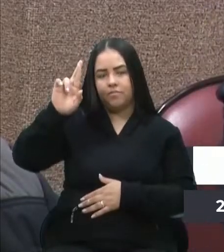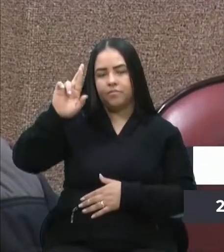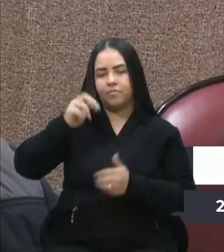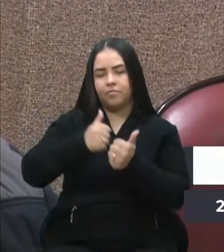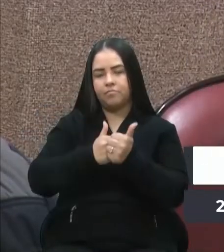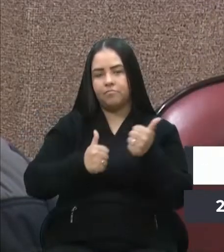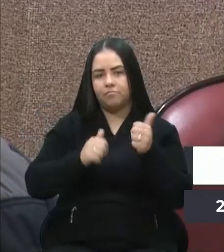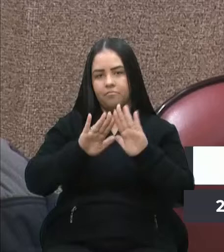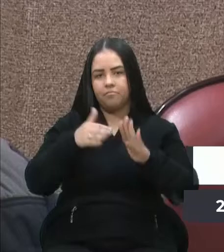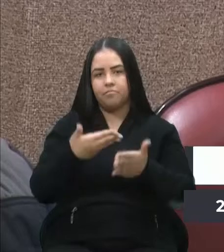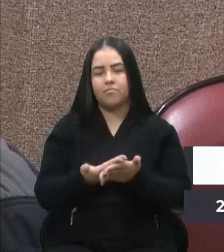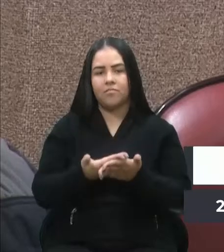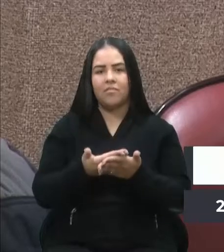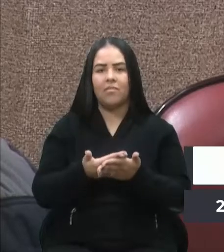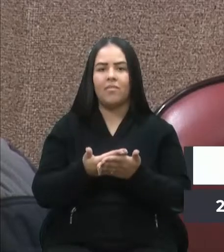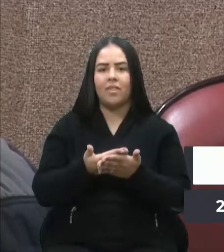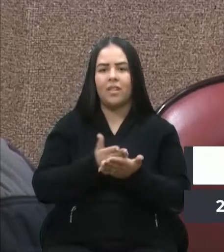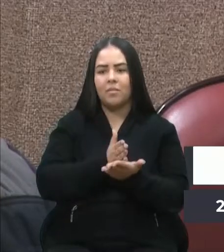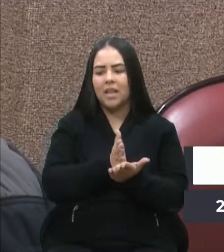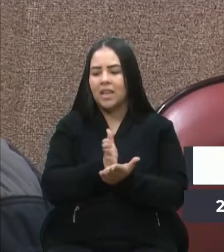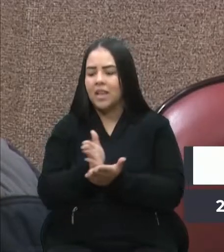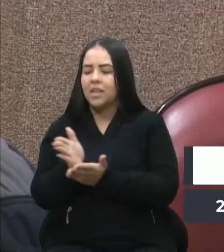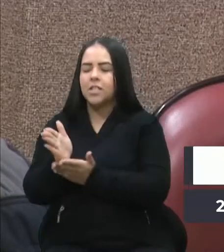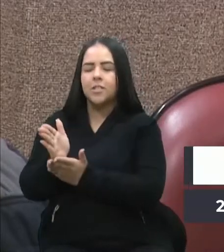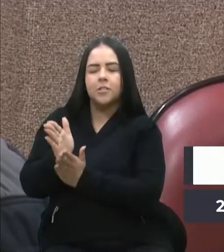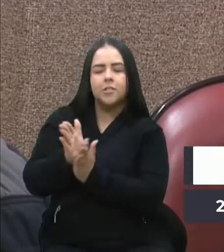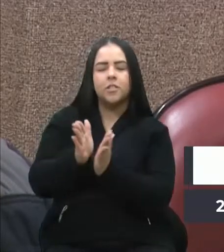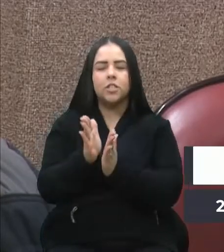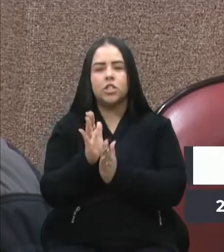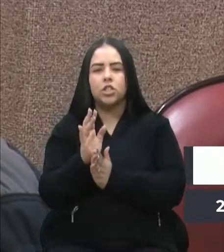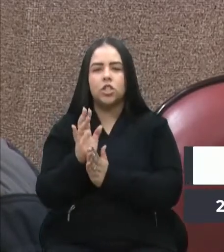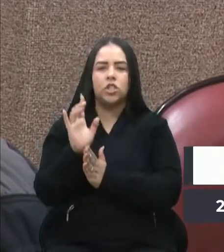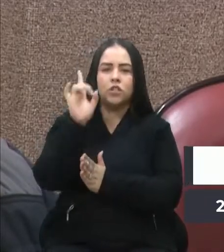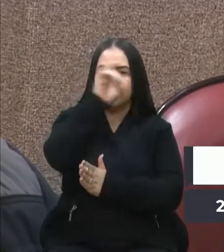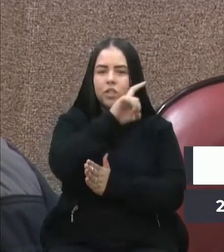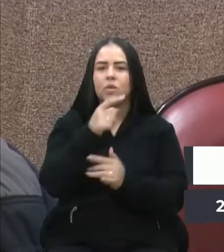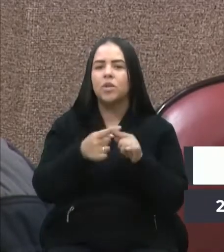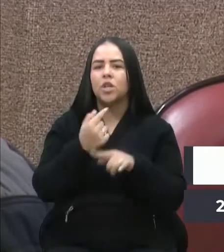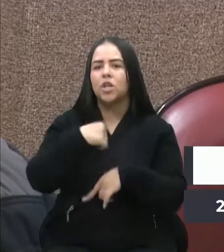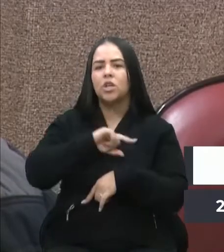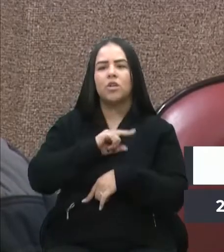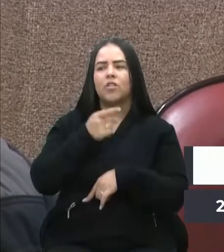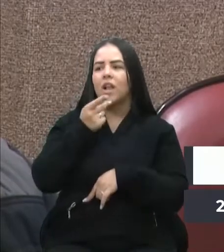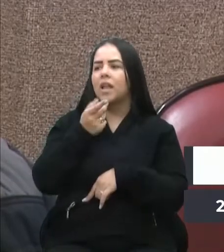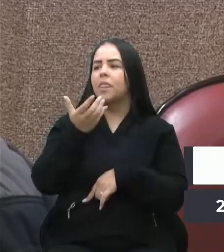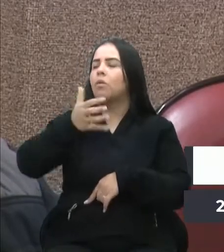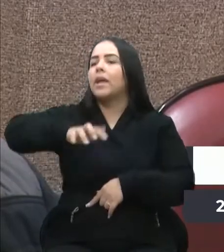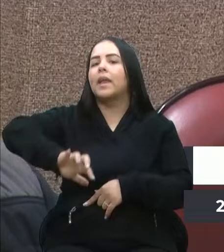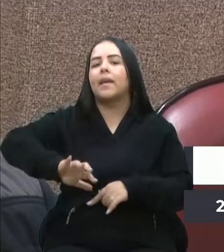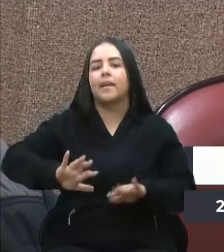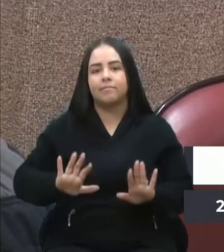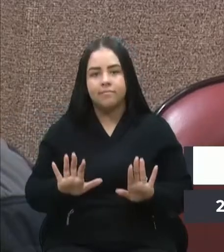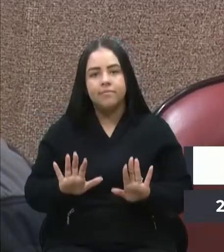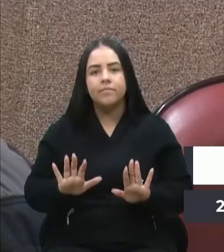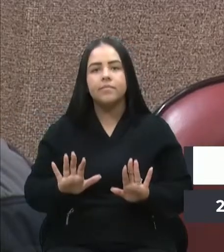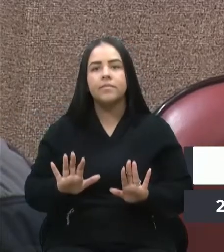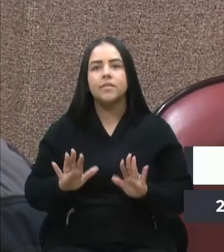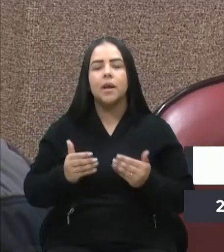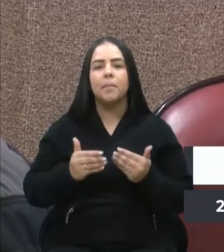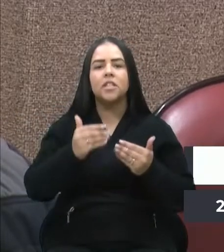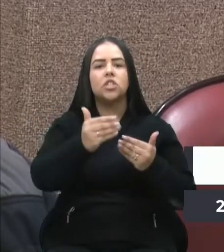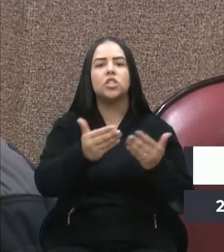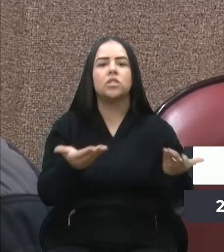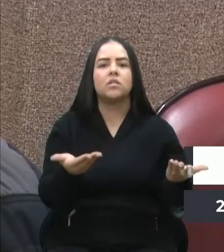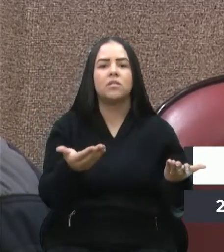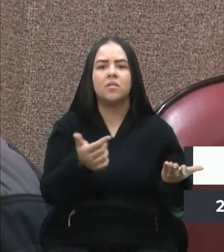muito... Né, uma linha muito tênue nesse momento da gente simplesmente dizer assim, ó, não queremos mais, a partir de daqui a pouquinho